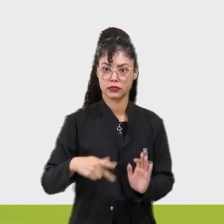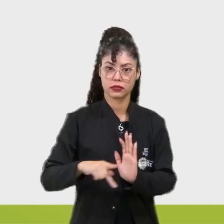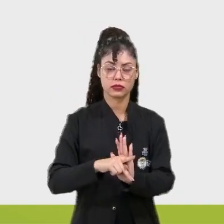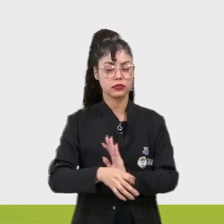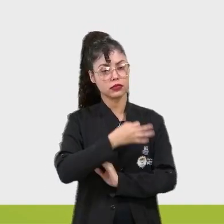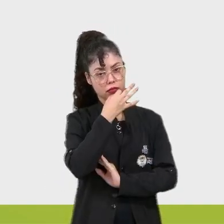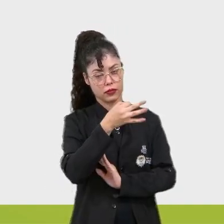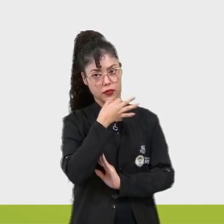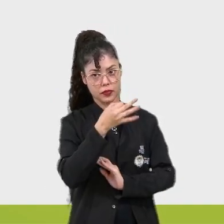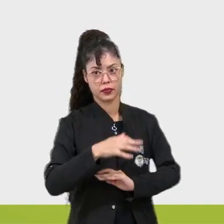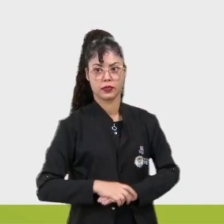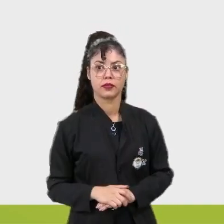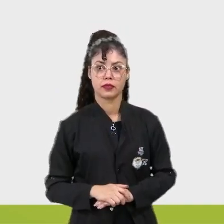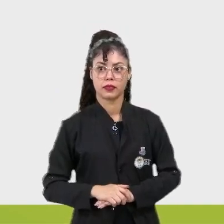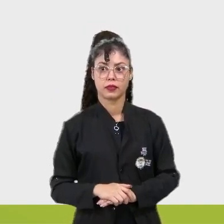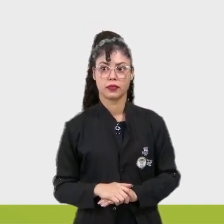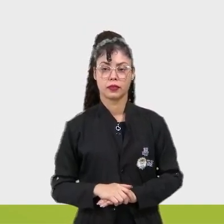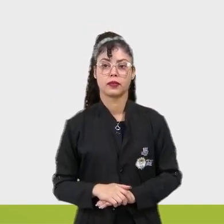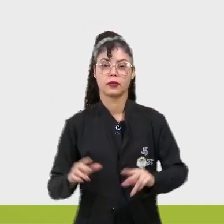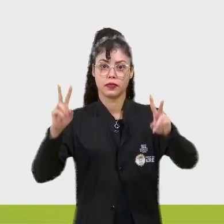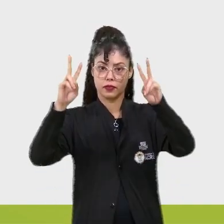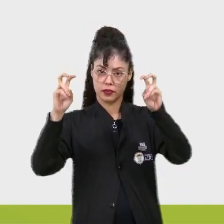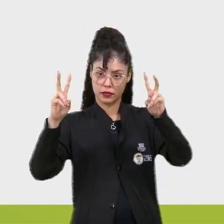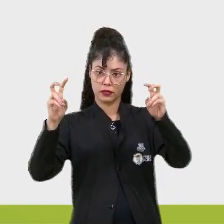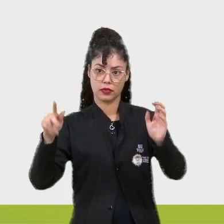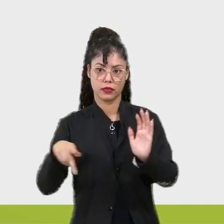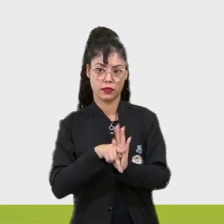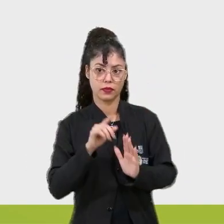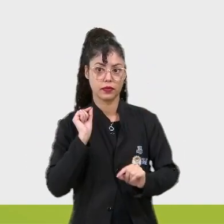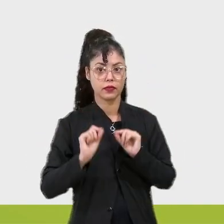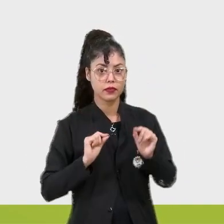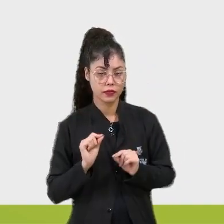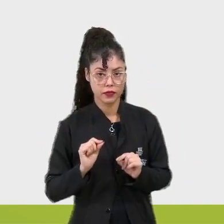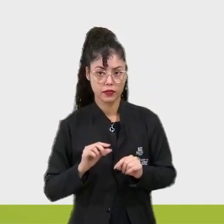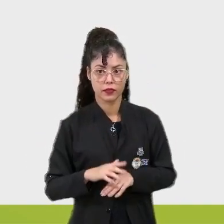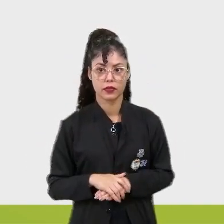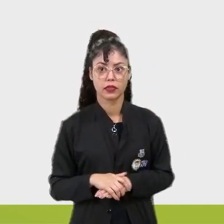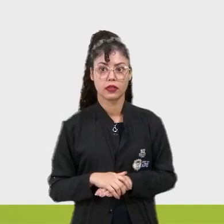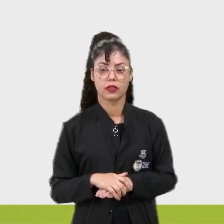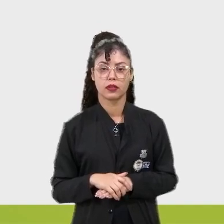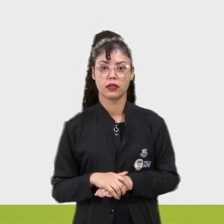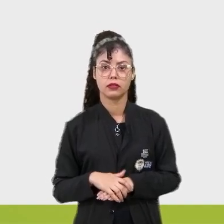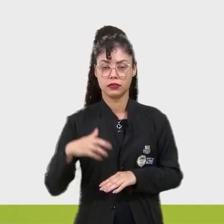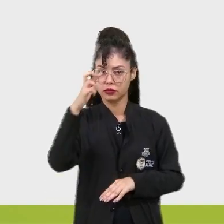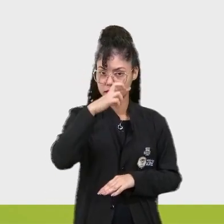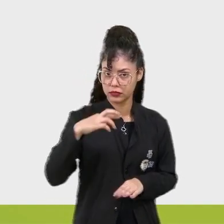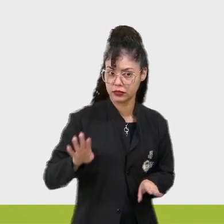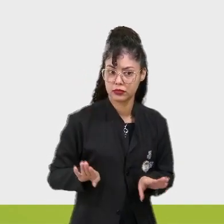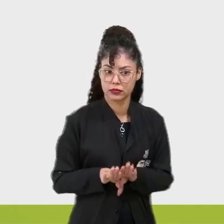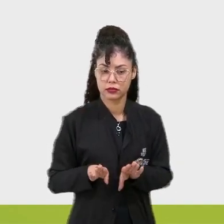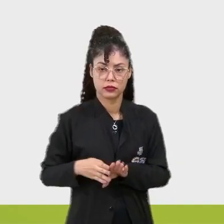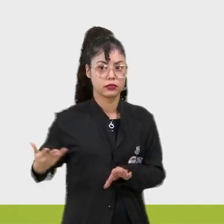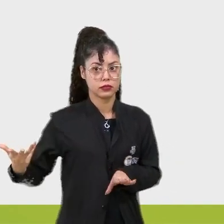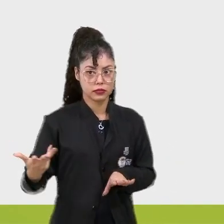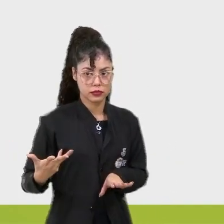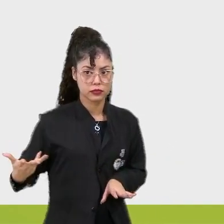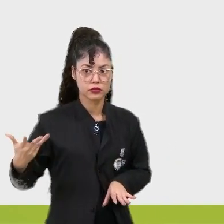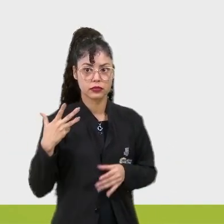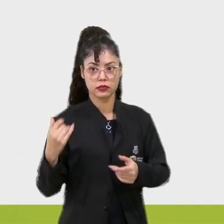dissertativo argumentativo. Né? Os tipos de repertório. Aí é analisado também se ele é baseado nos